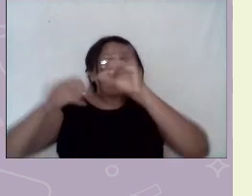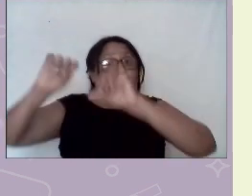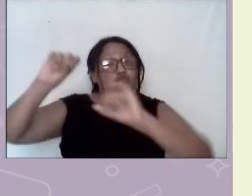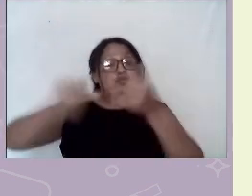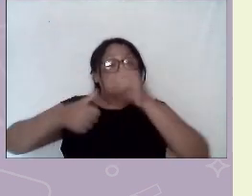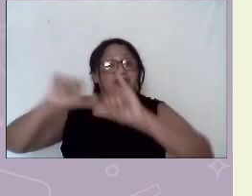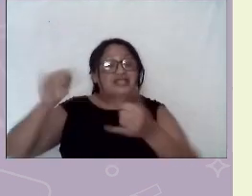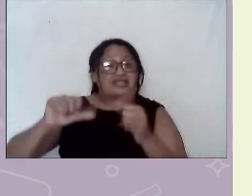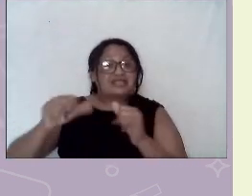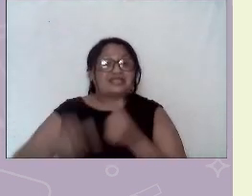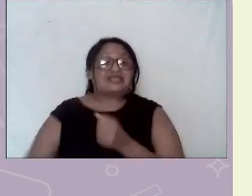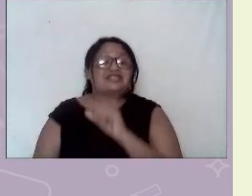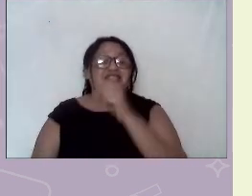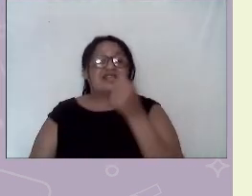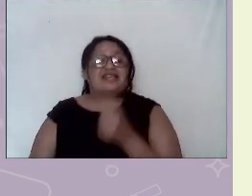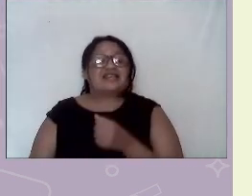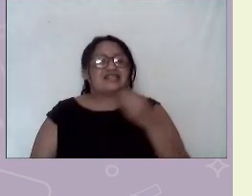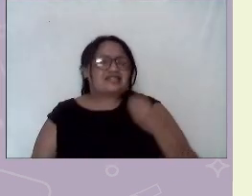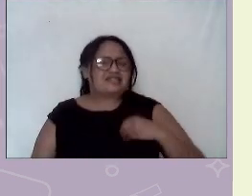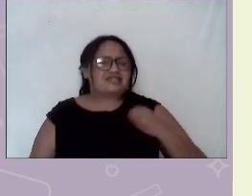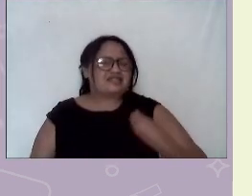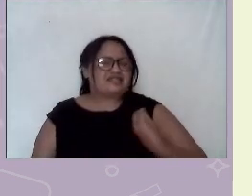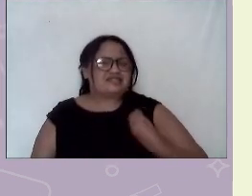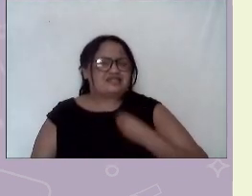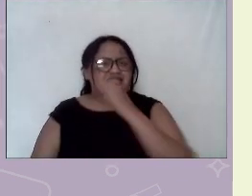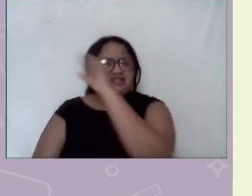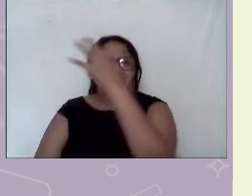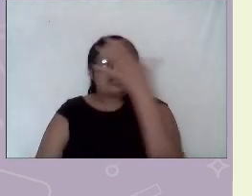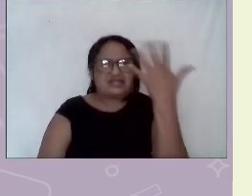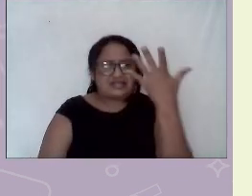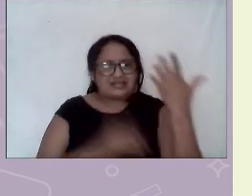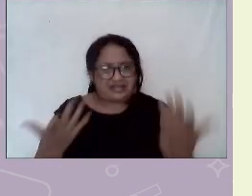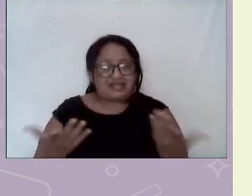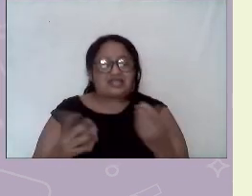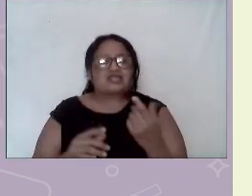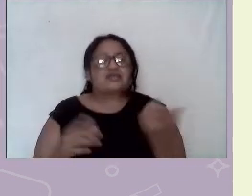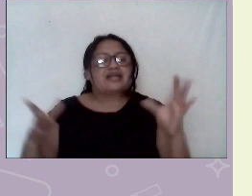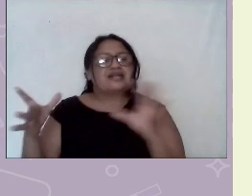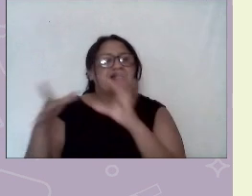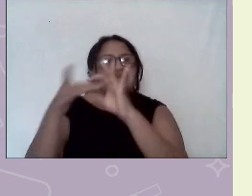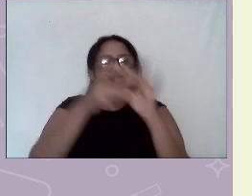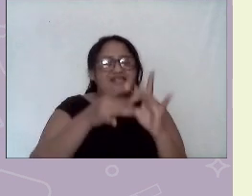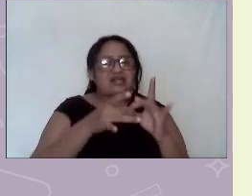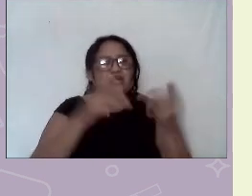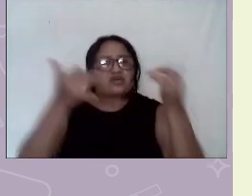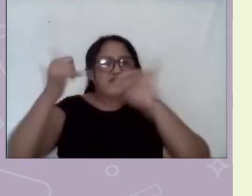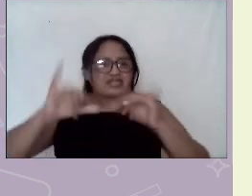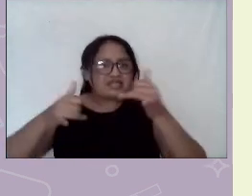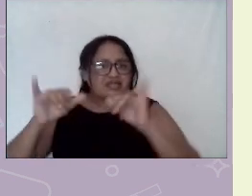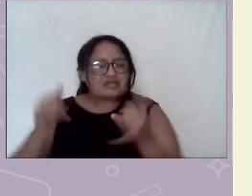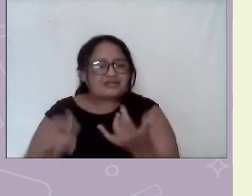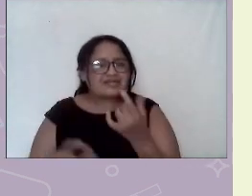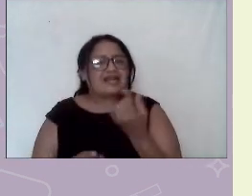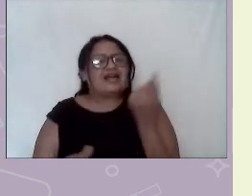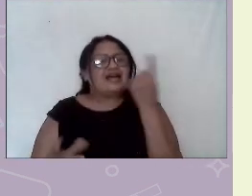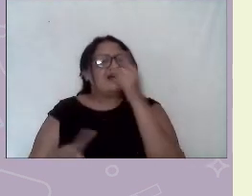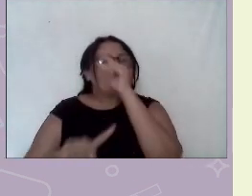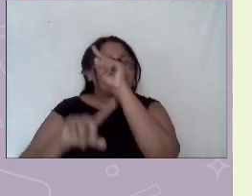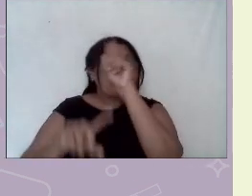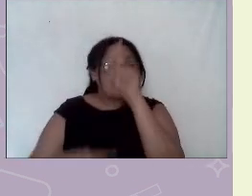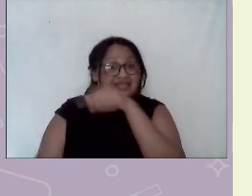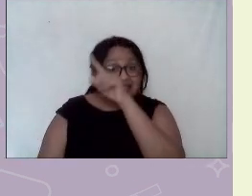propriedades químicas e físicas sobre ligações químicas assinale a afirmativa correta então tem